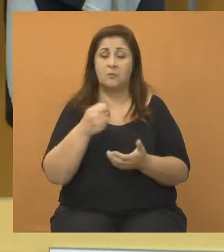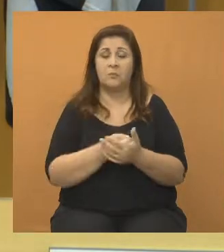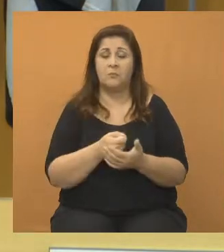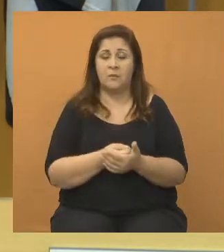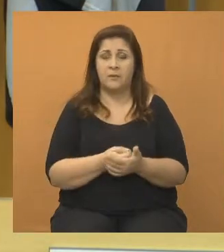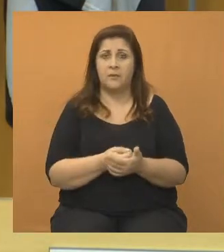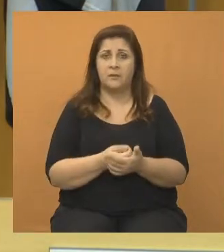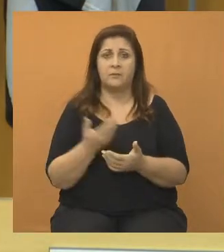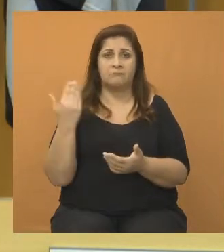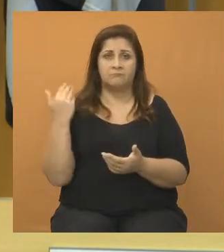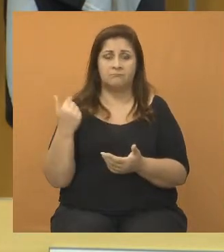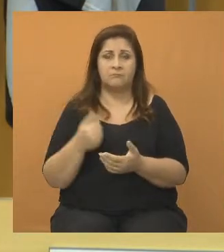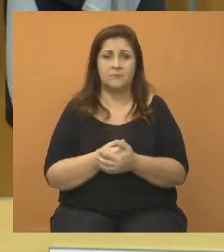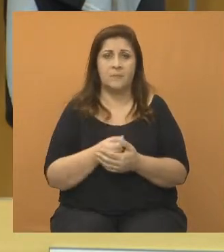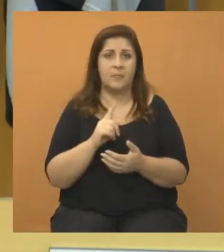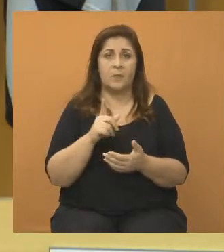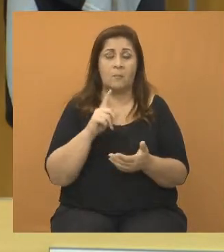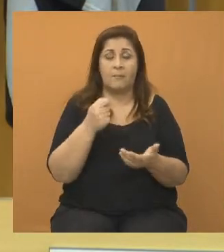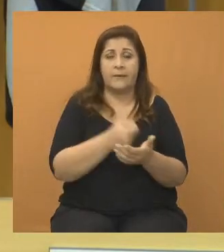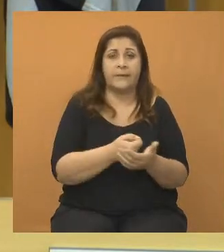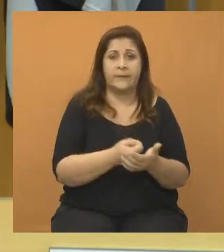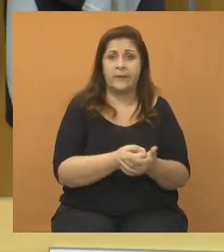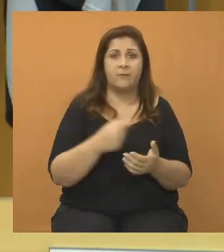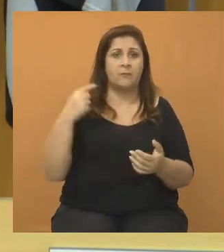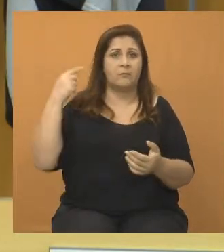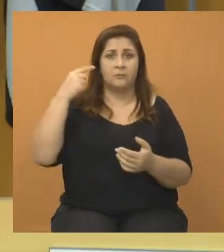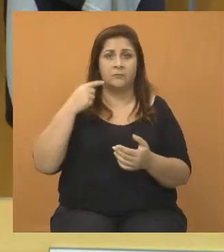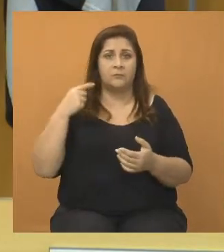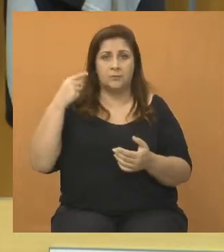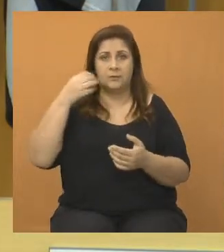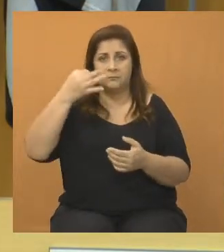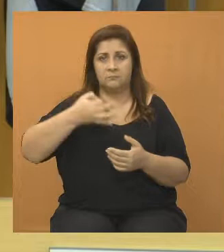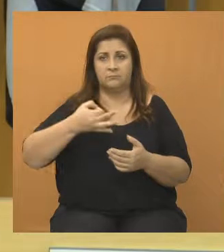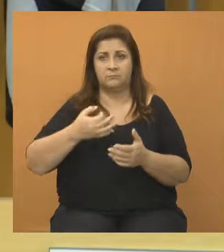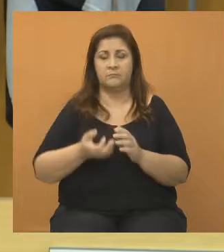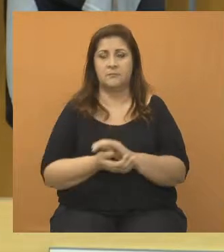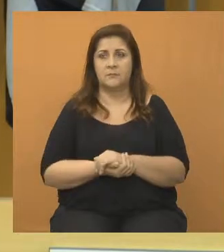procuradoria, não se pagava a sucumbência aos advogados, o que